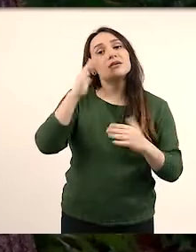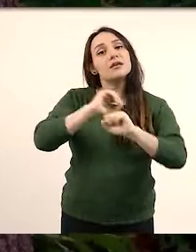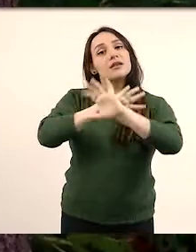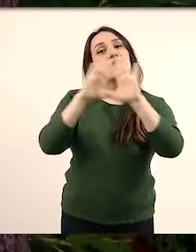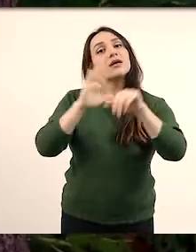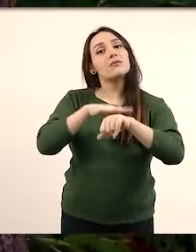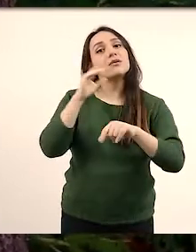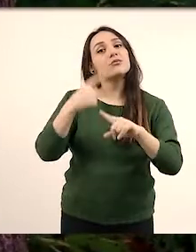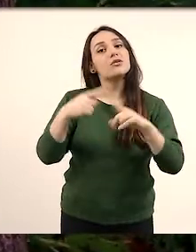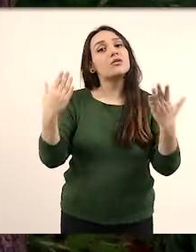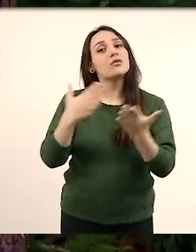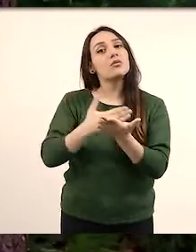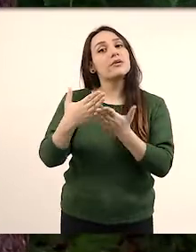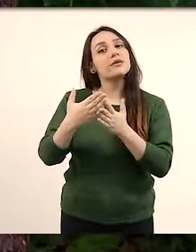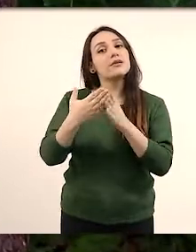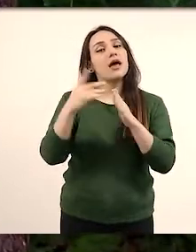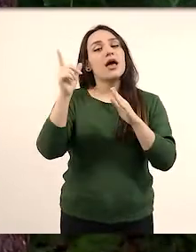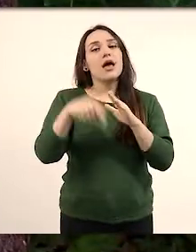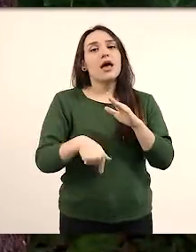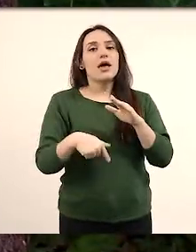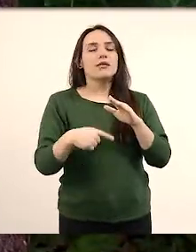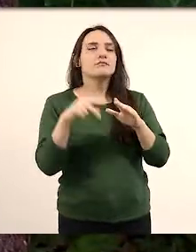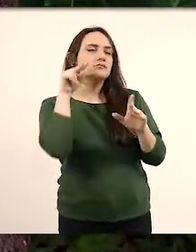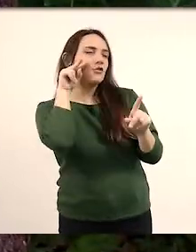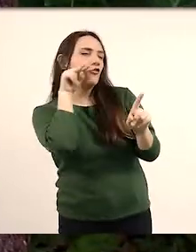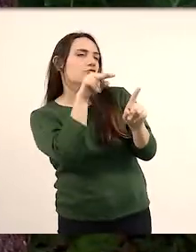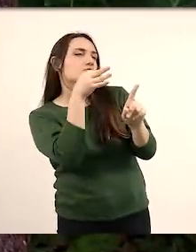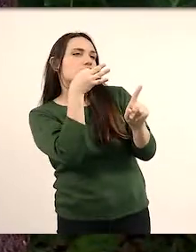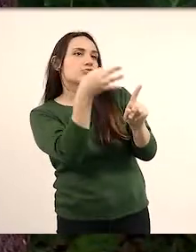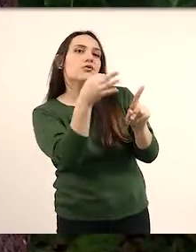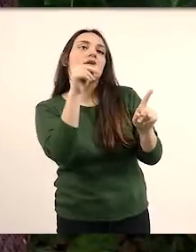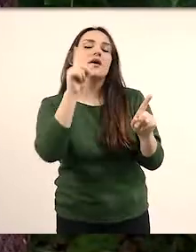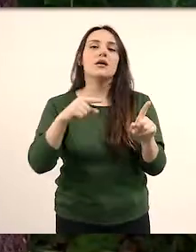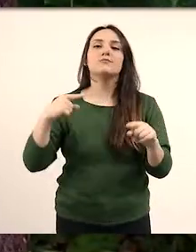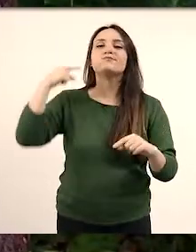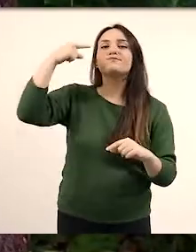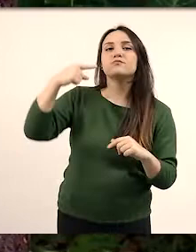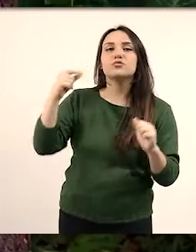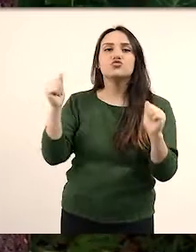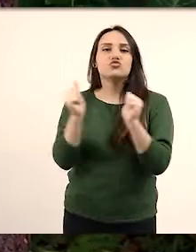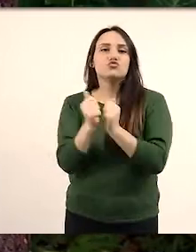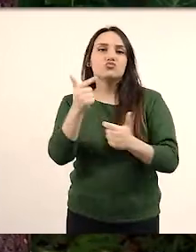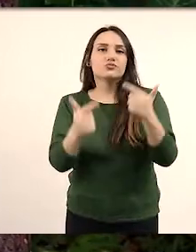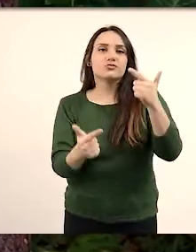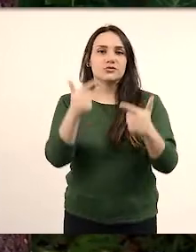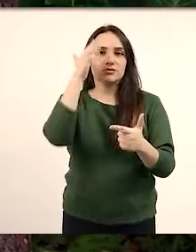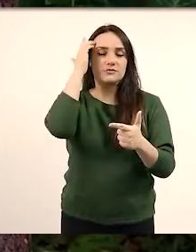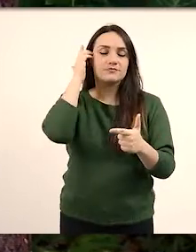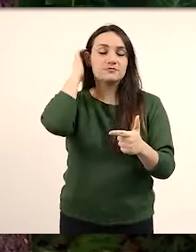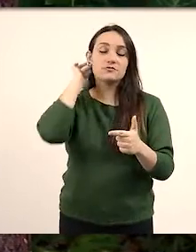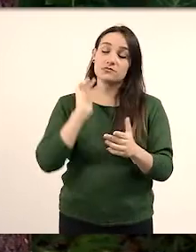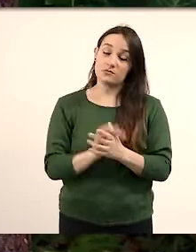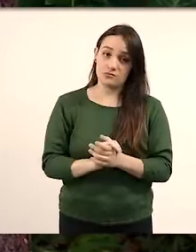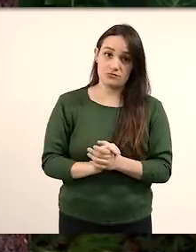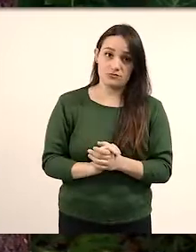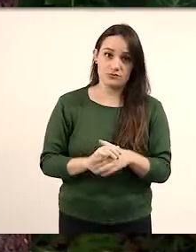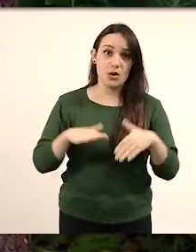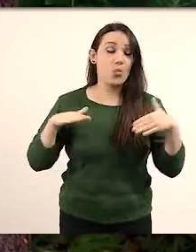está começando mais um Ponto de Vista, o programa da TV Assembleia onde o direito encontra a política.